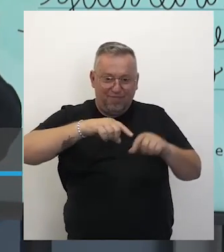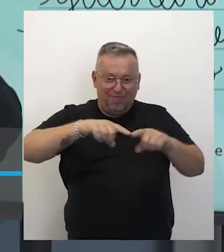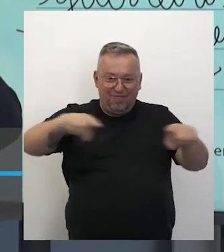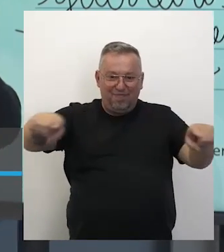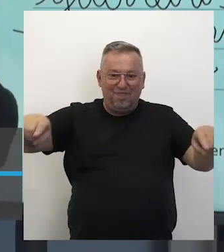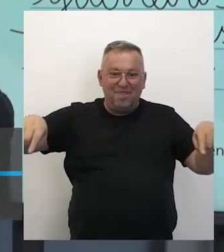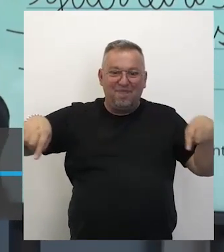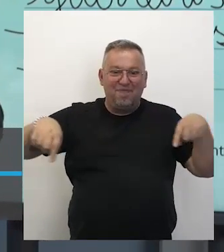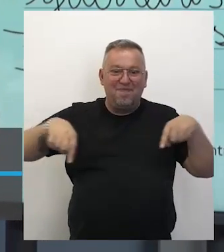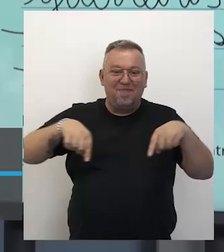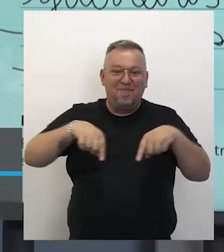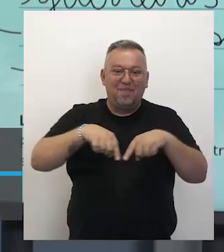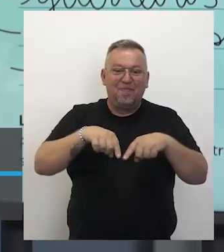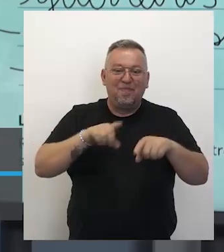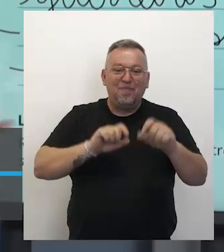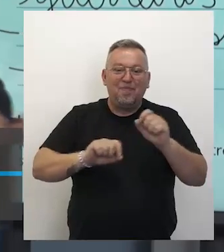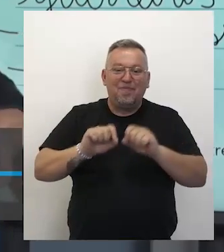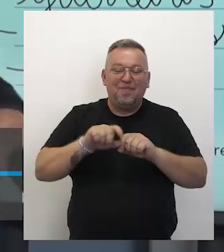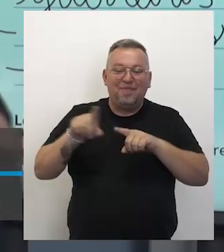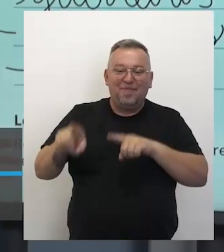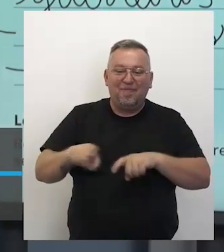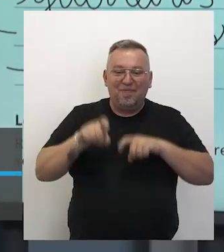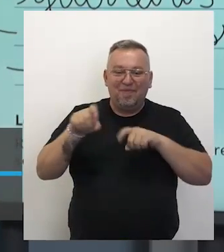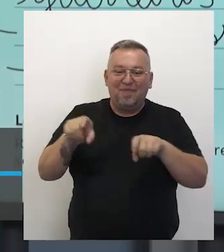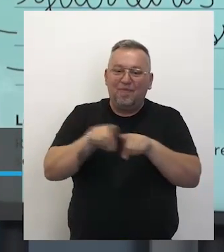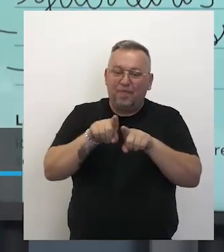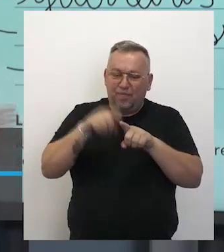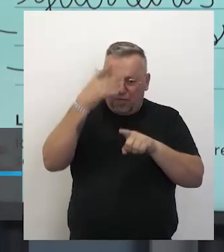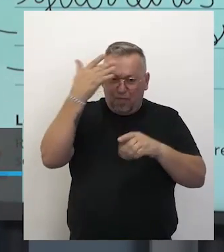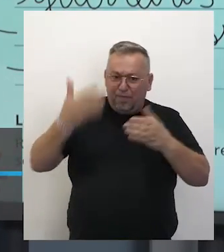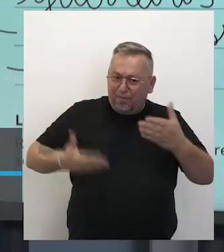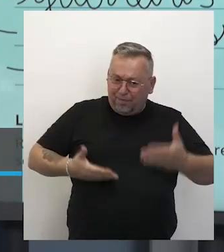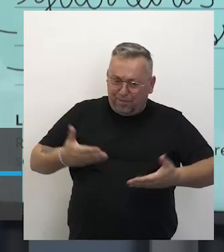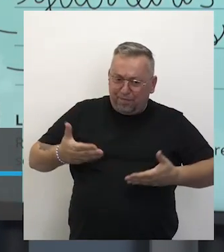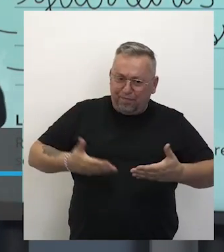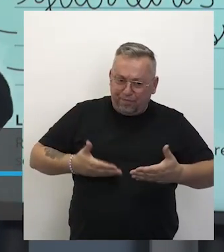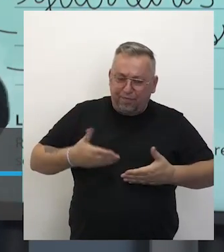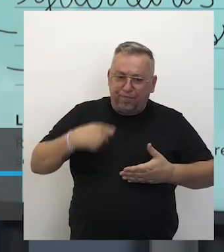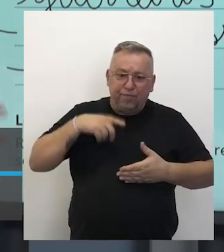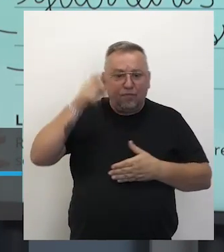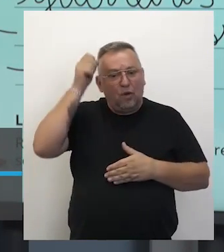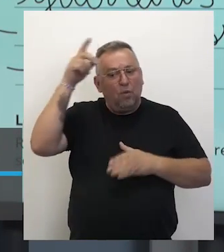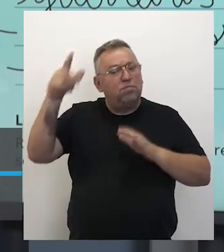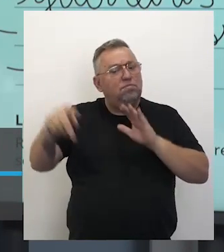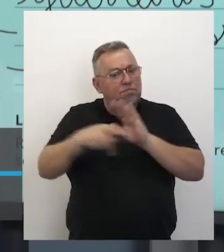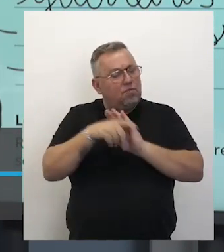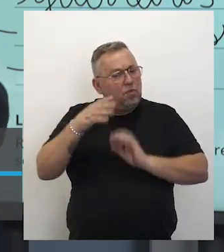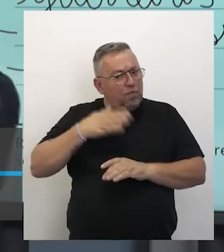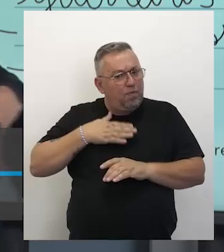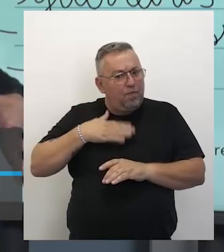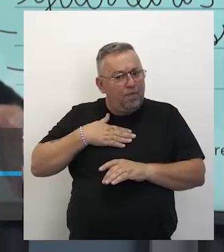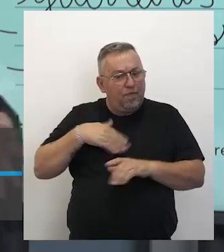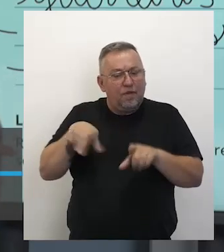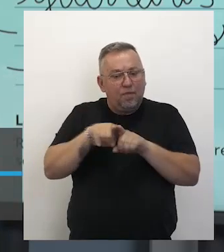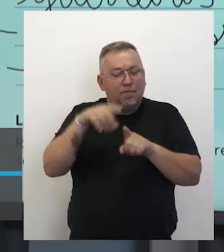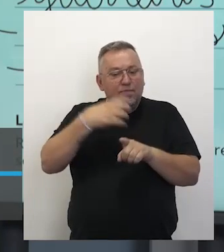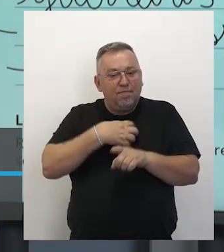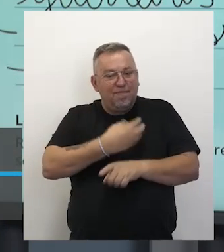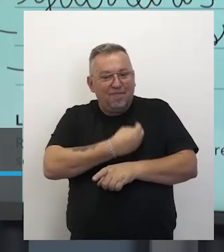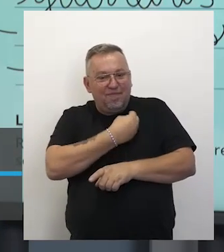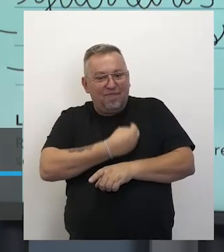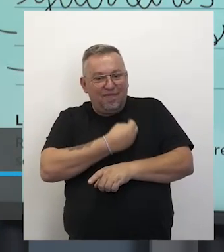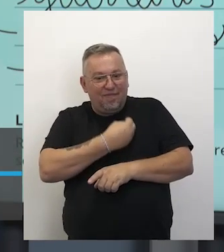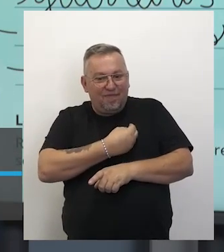minha parte de ouro, tenho a minha agricultura e os meus súditos. Nós temos nossa cultura, nós temos o nosso jeito de viver dentro do